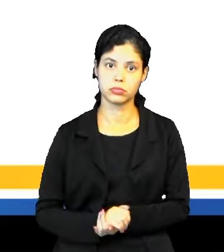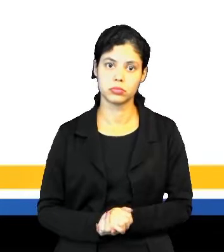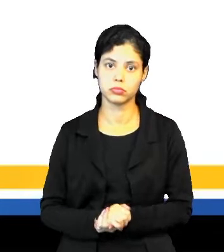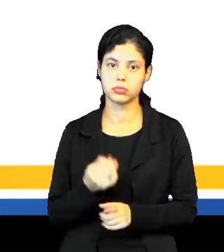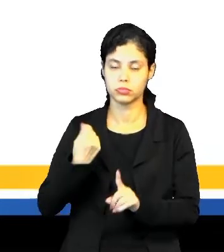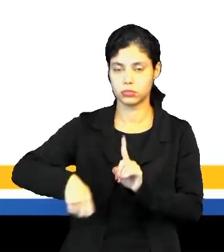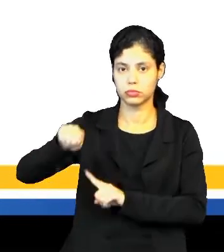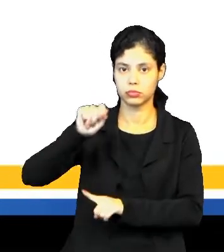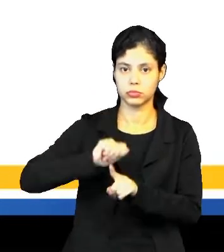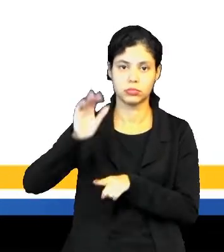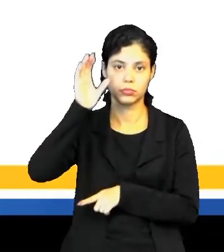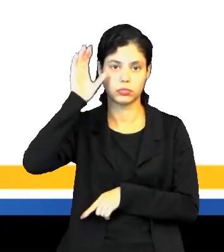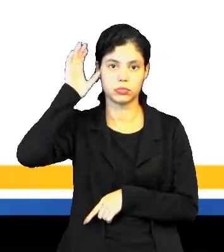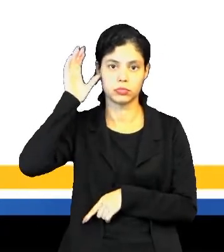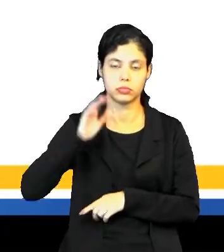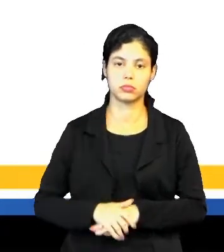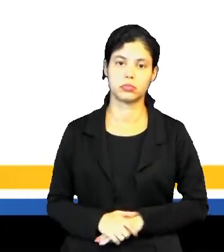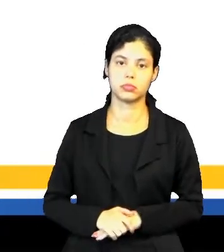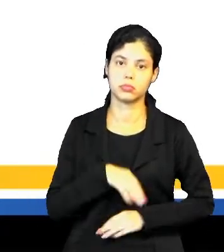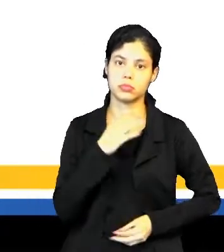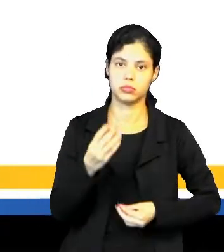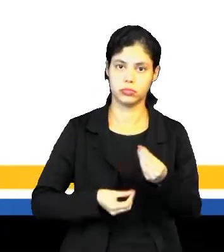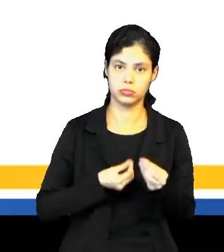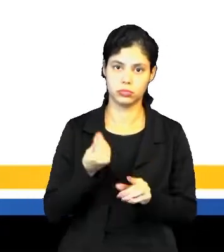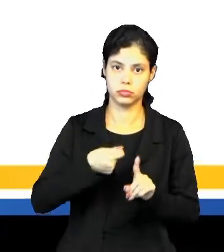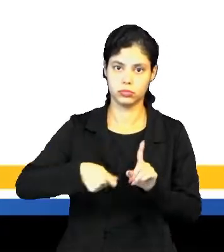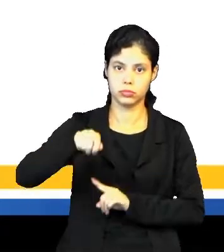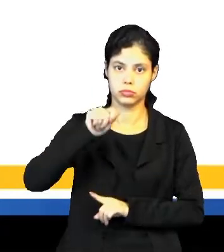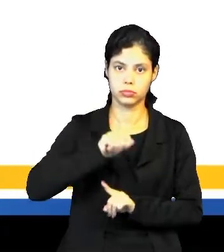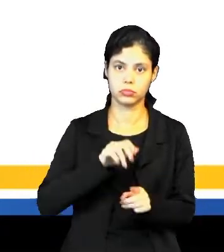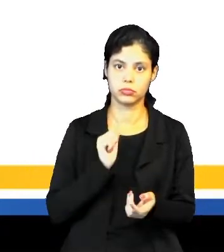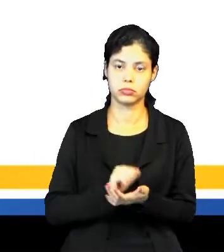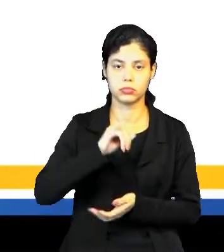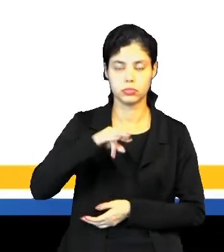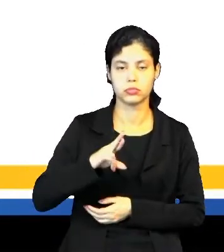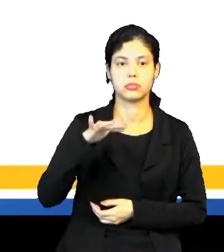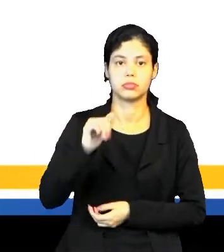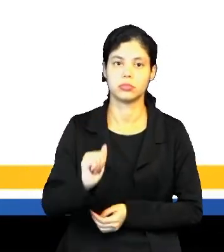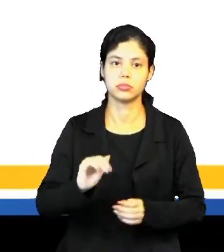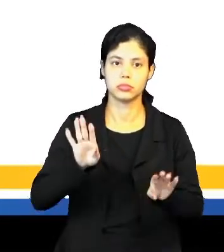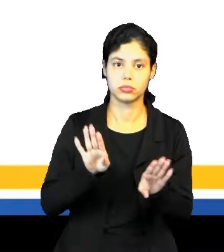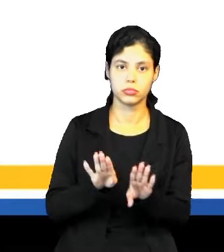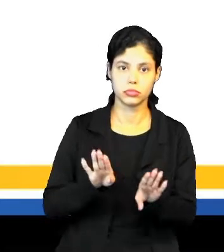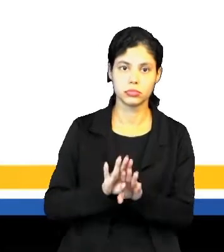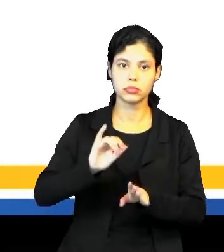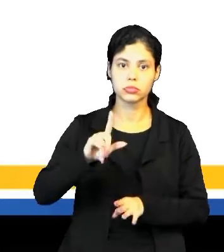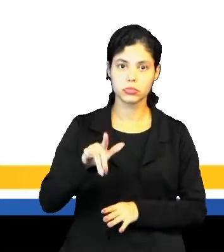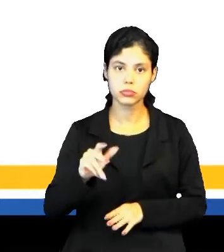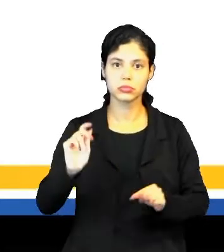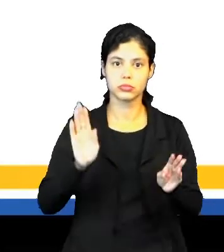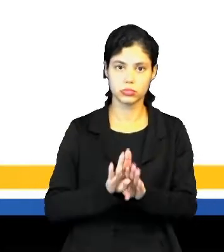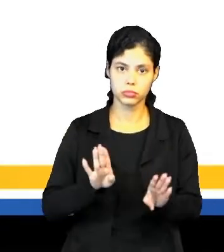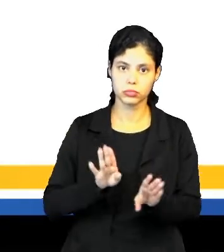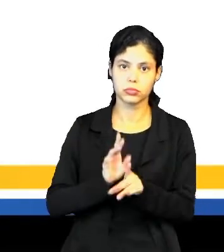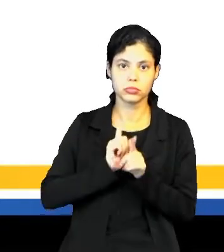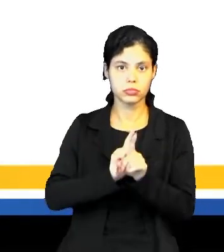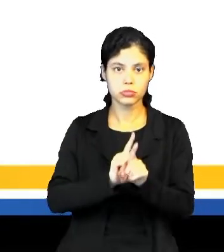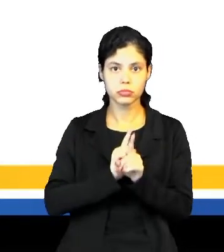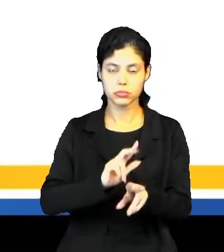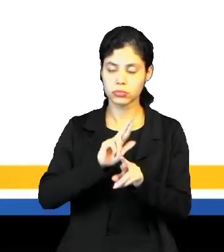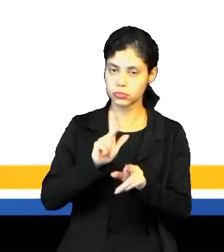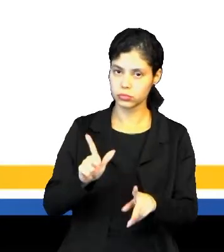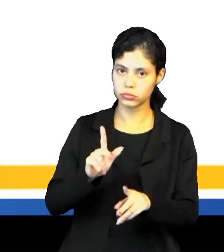4.719 no ano calendário chinês. Assim como esse, o calendário maia e islâmico também